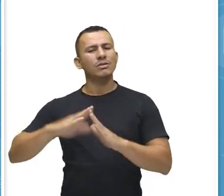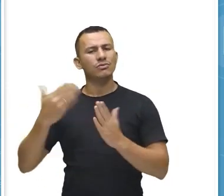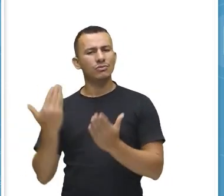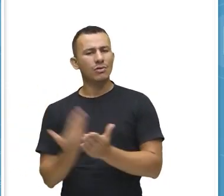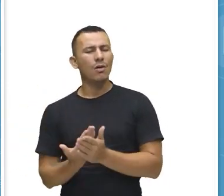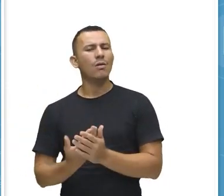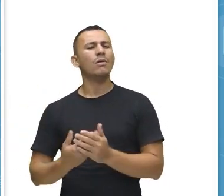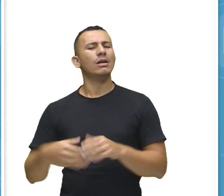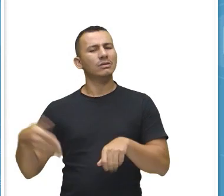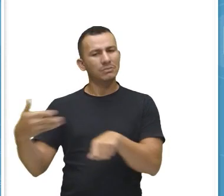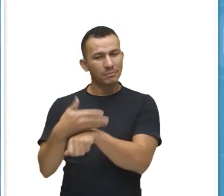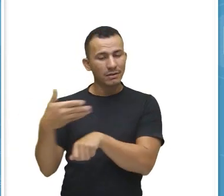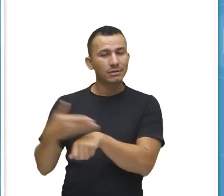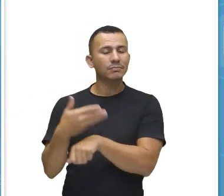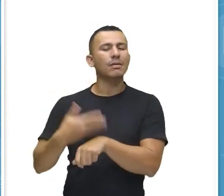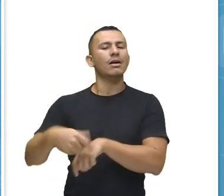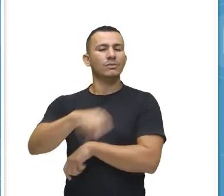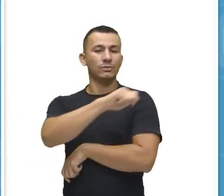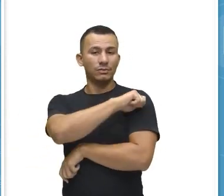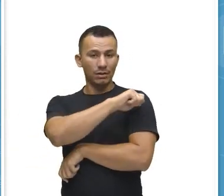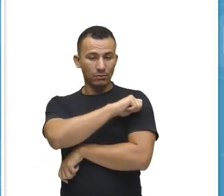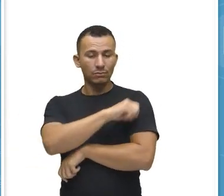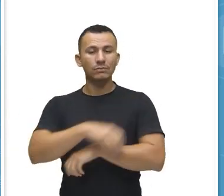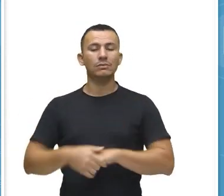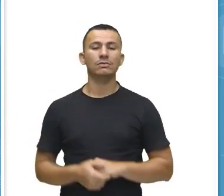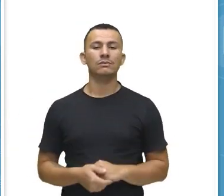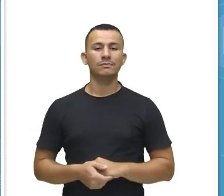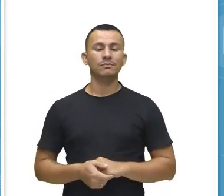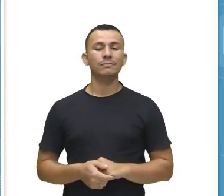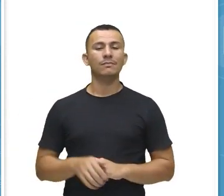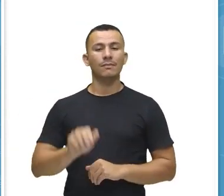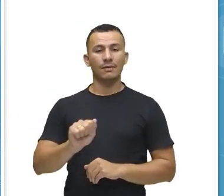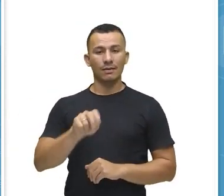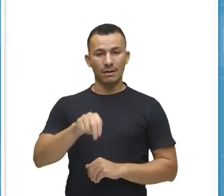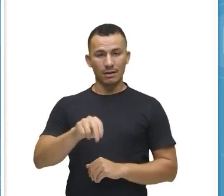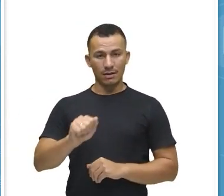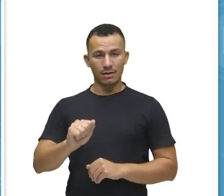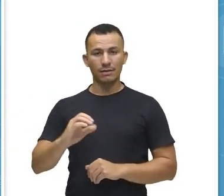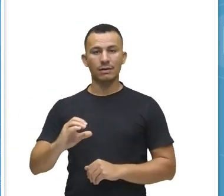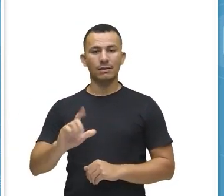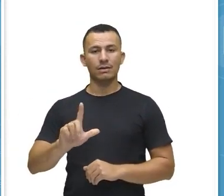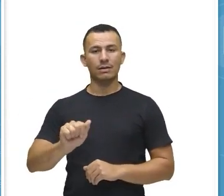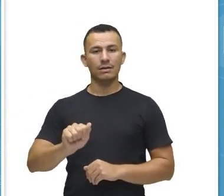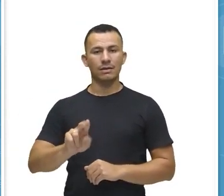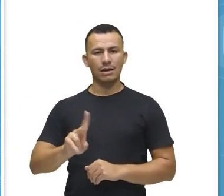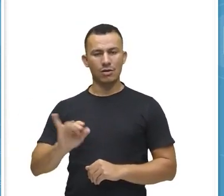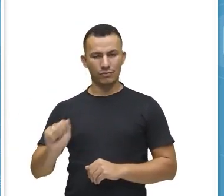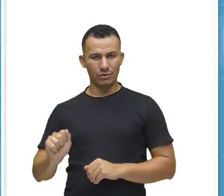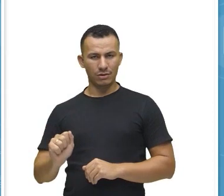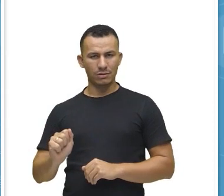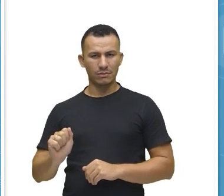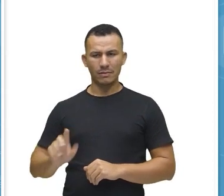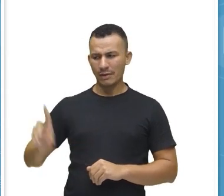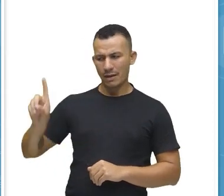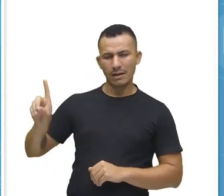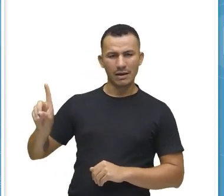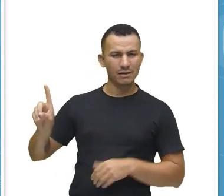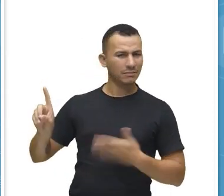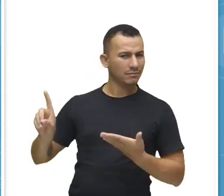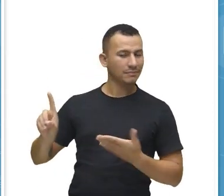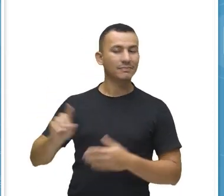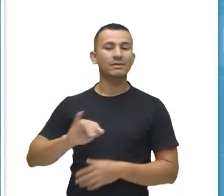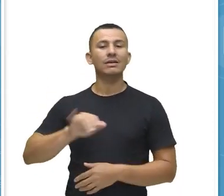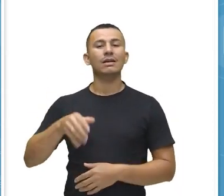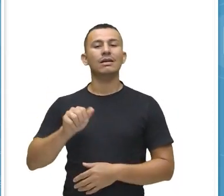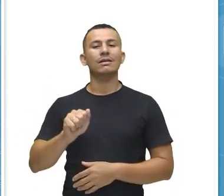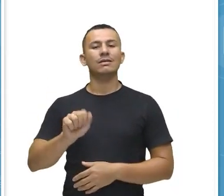né? Isso, Leonilha Marinho participando. E aqui vamos com a Ana Cláudia, letra D. Começou letra D? Só letra D? A Jasmin